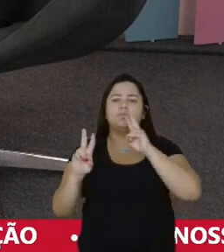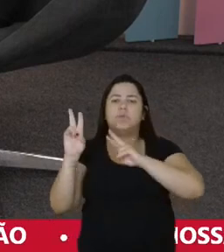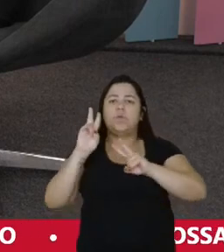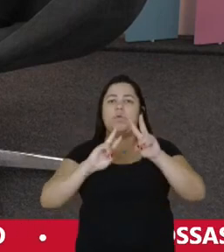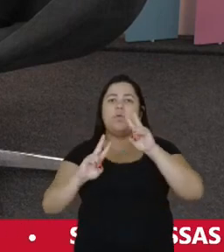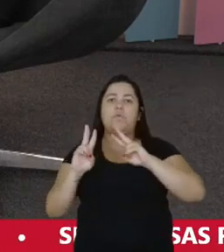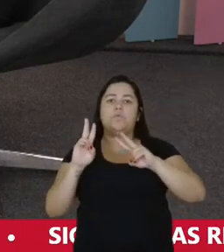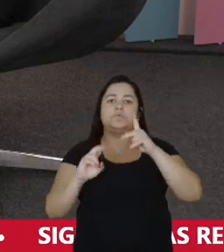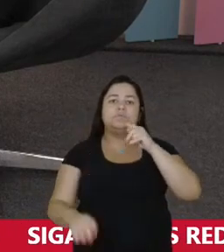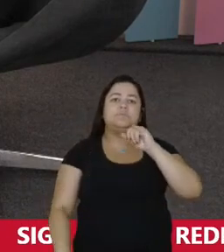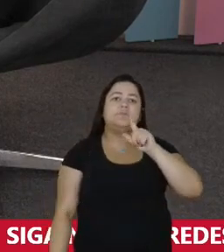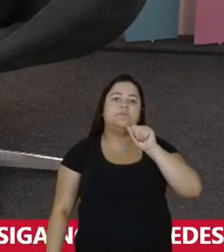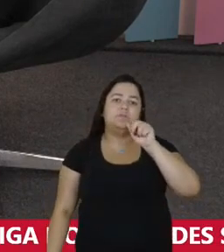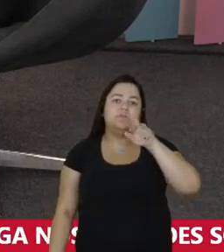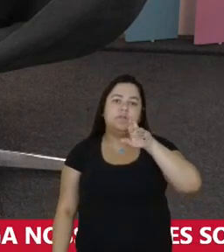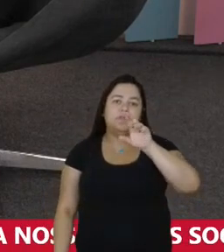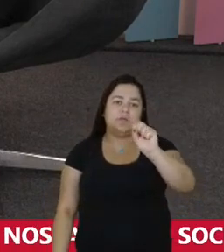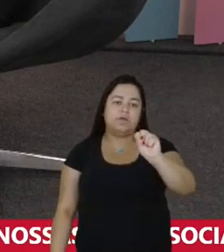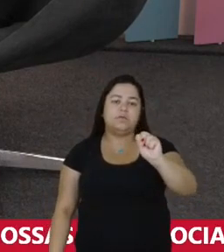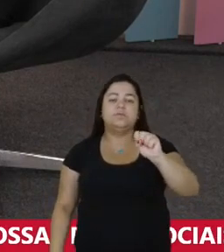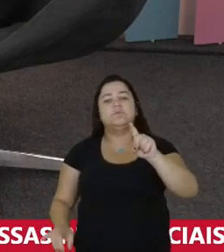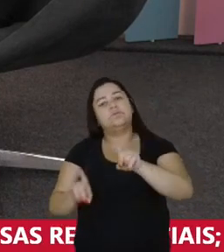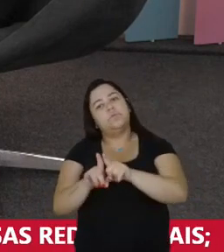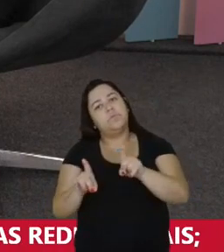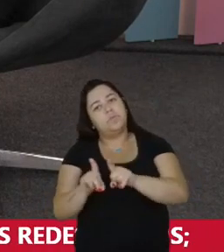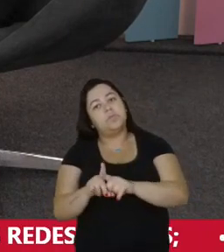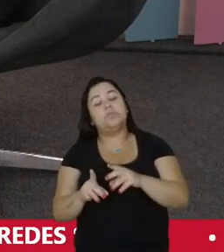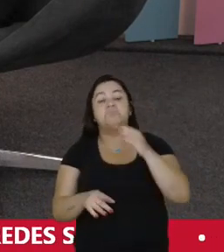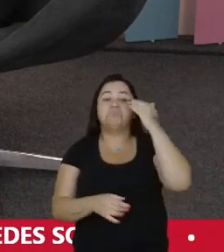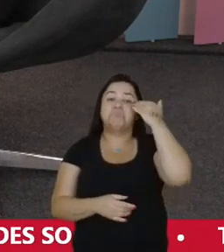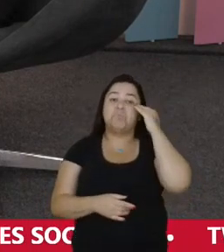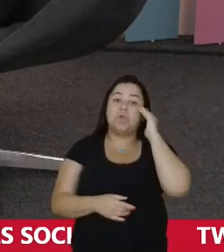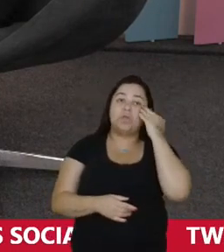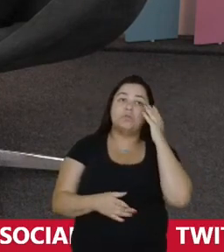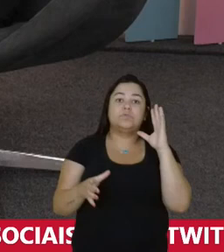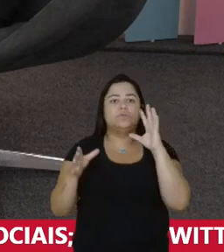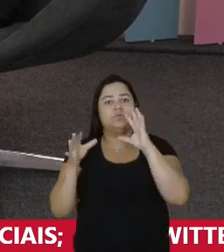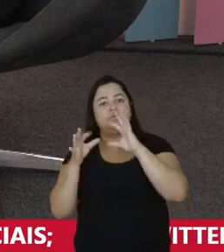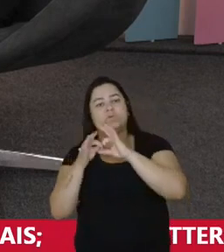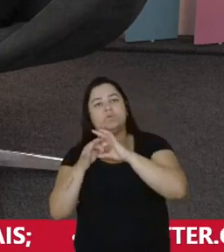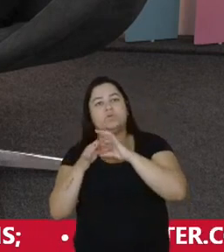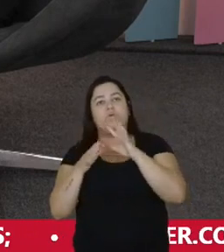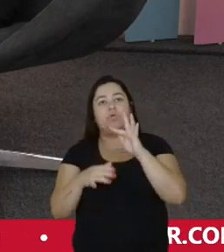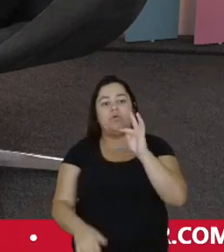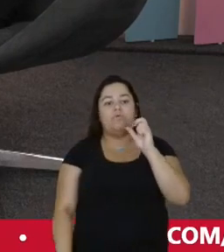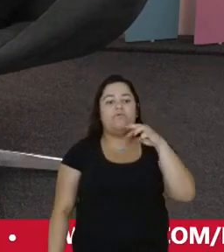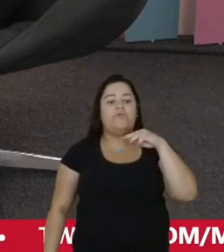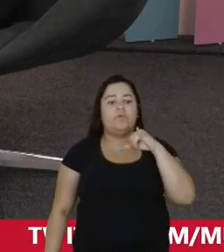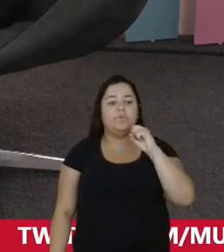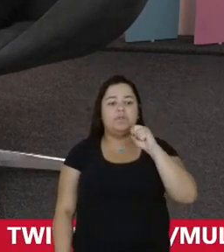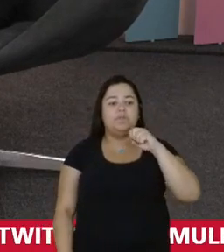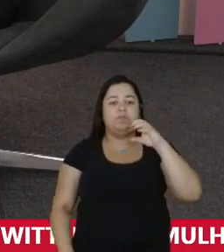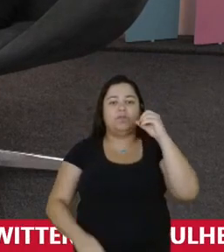os pilares também do ecossocialismo, o que você entende desta correlação com o feminismo.